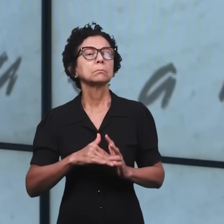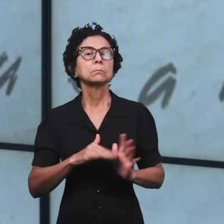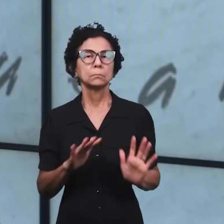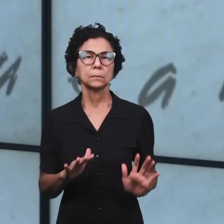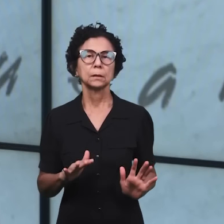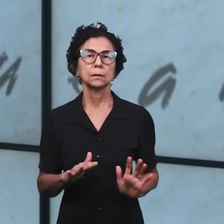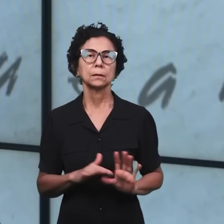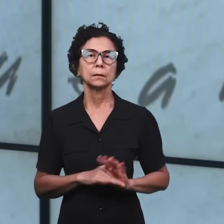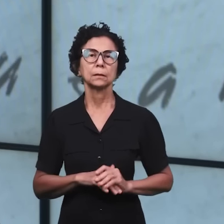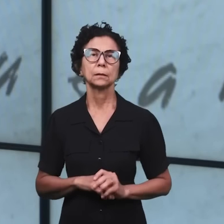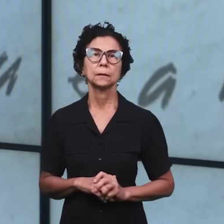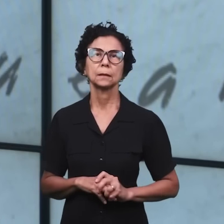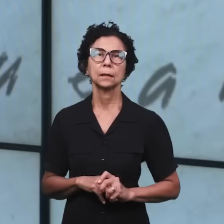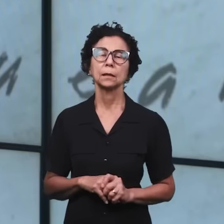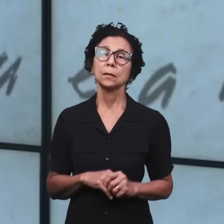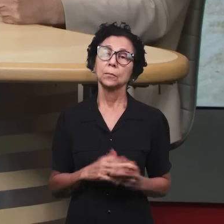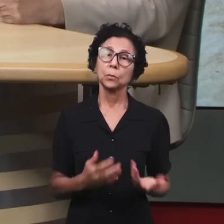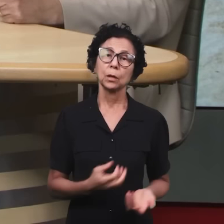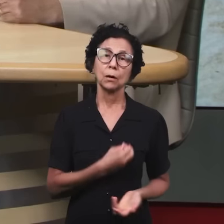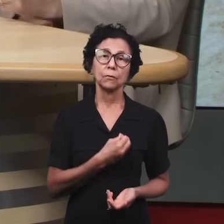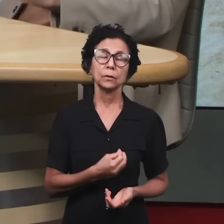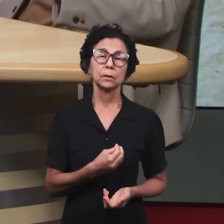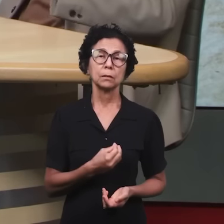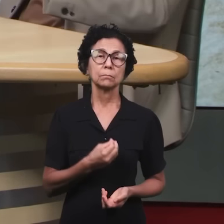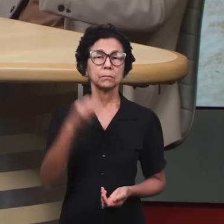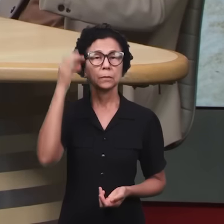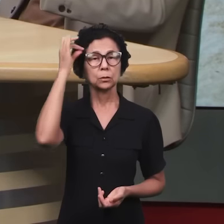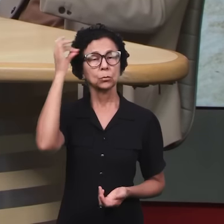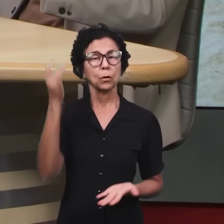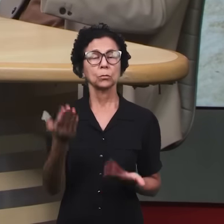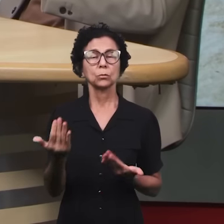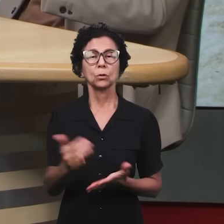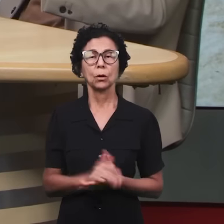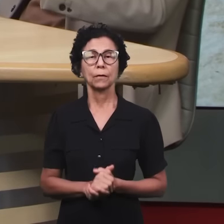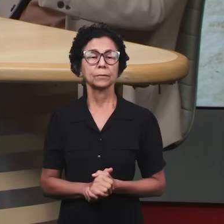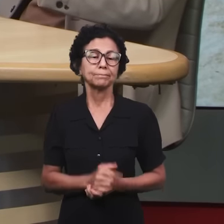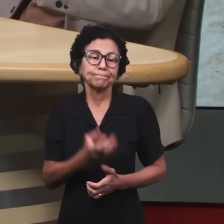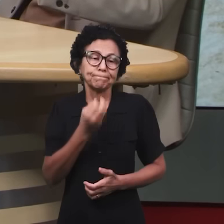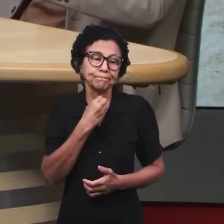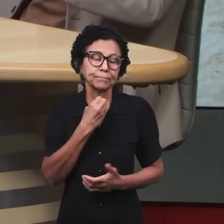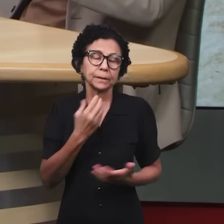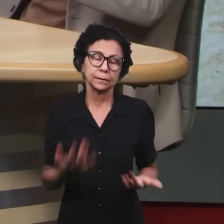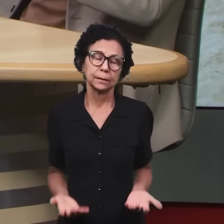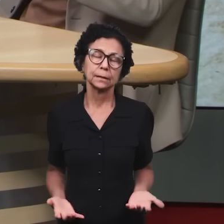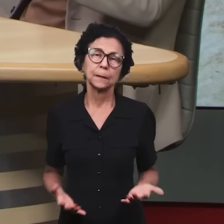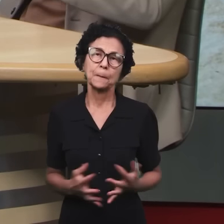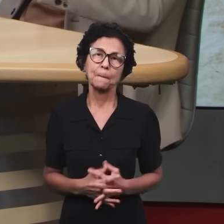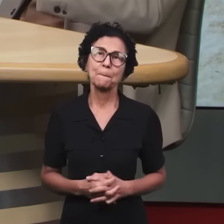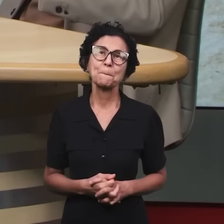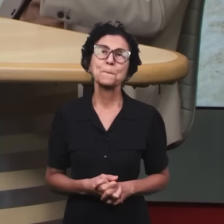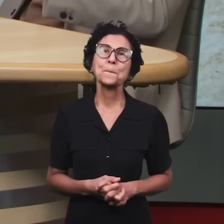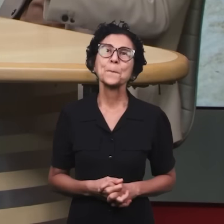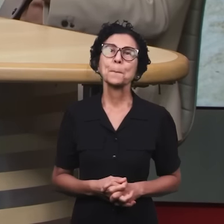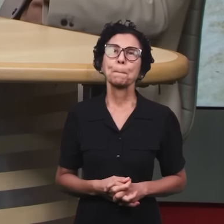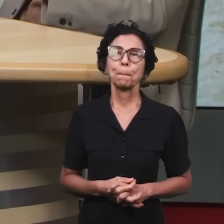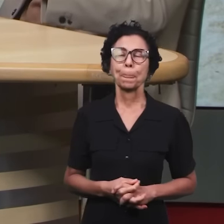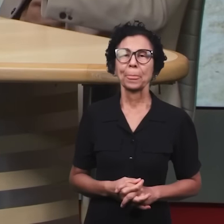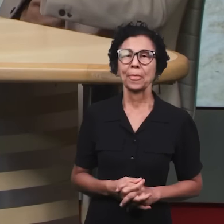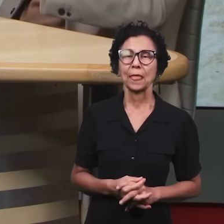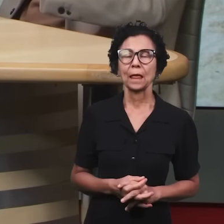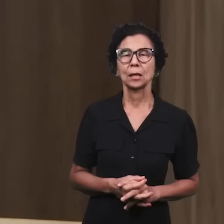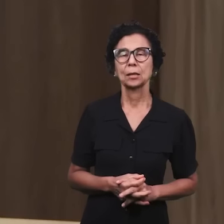jovem para uma morte espiritual, né? E o jovem é muito isso, é levado. Levado. O texto Exatamente. representa muito o que é a